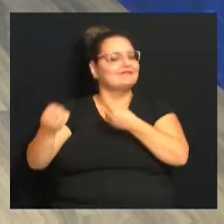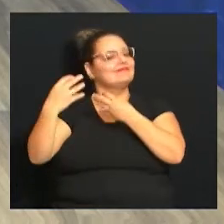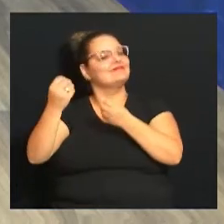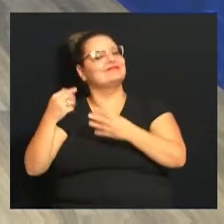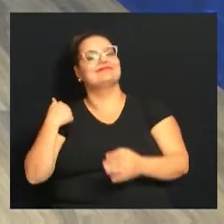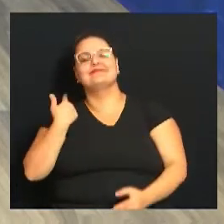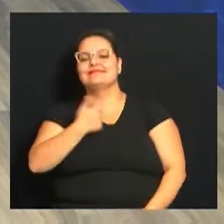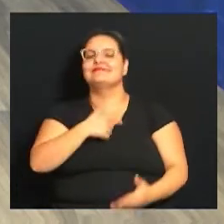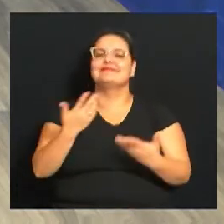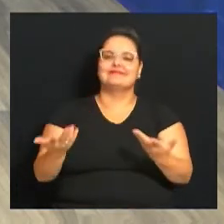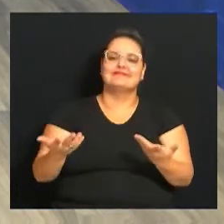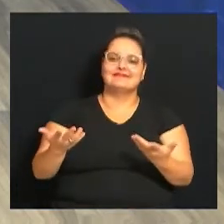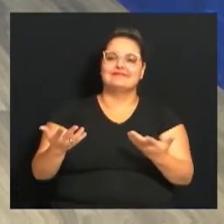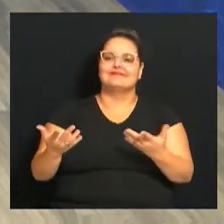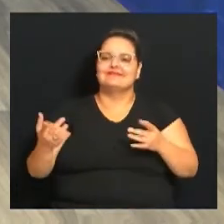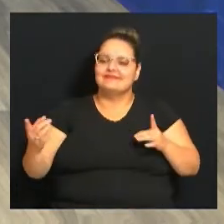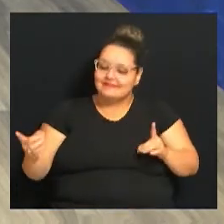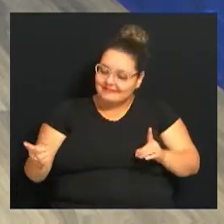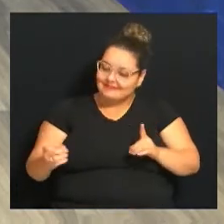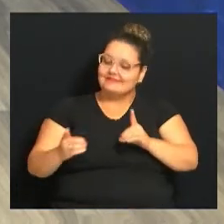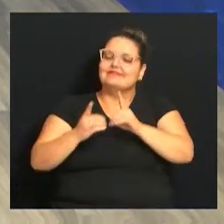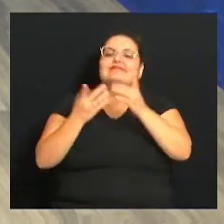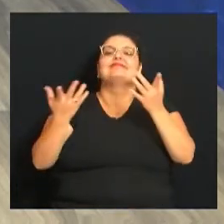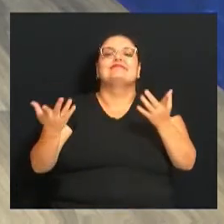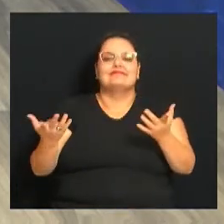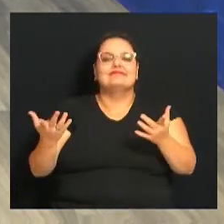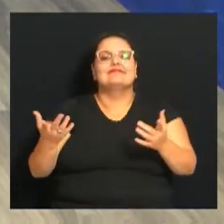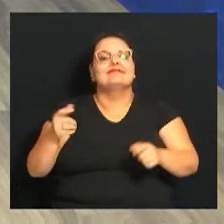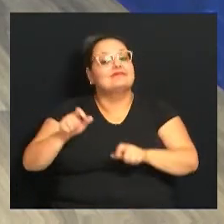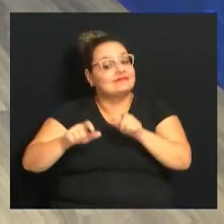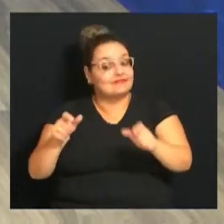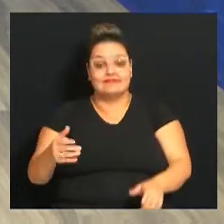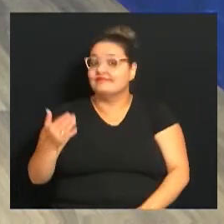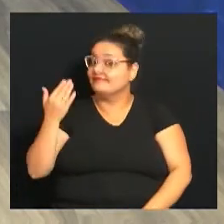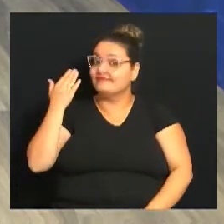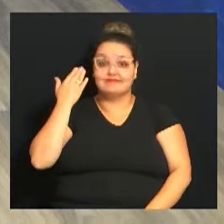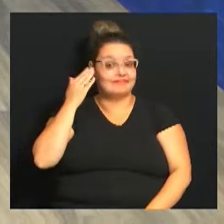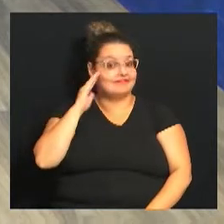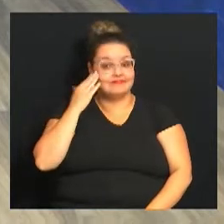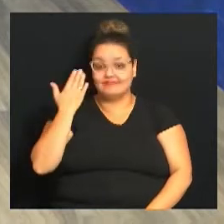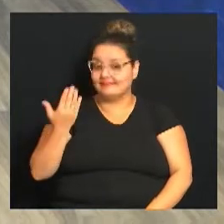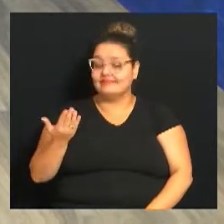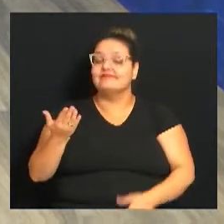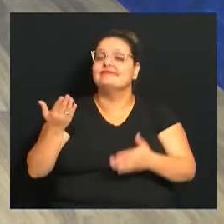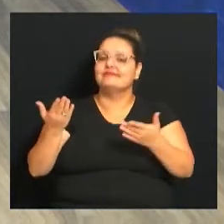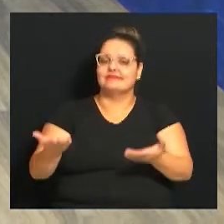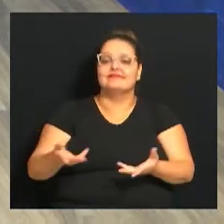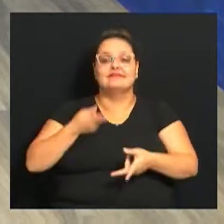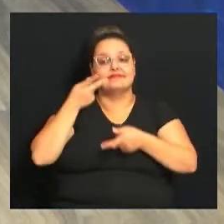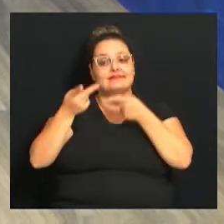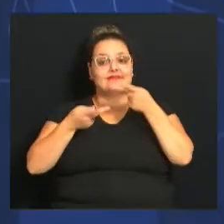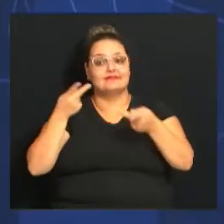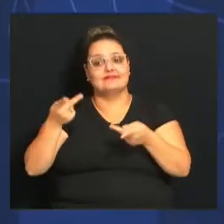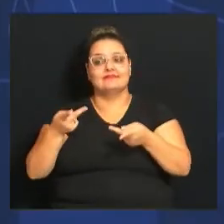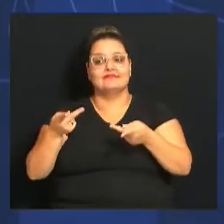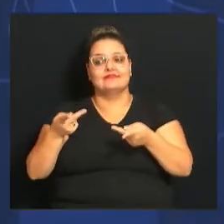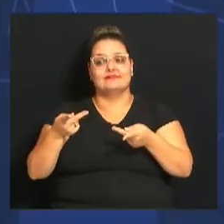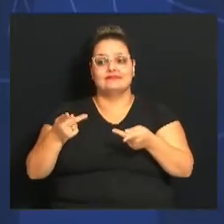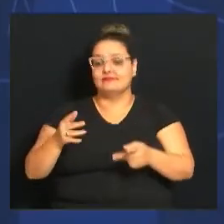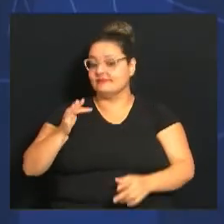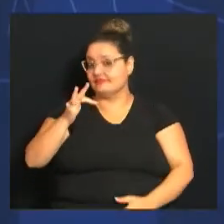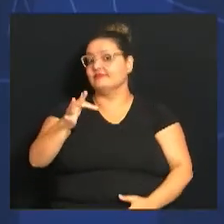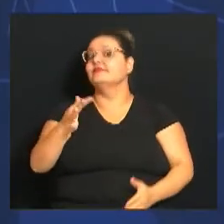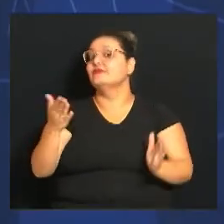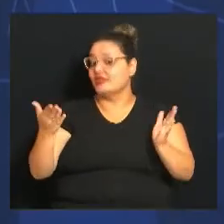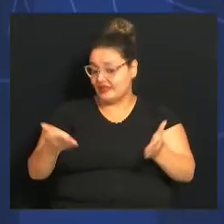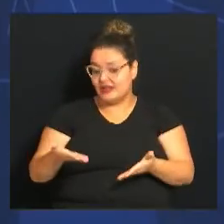gente, né, para aproximar um assunto que muitas pessoas ainda não têm o conhecimento, mas você mesmo disse, né? Mas nem o futuro, né? Já é o presente.